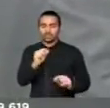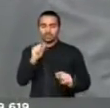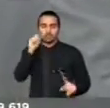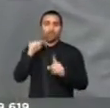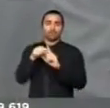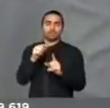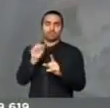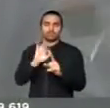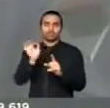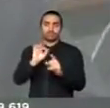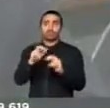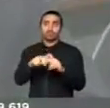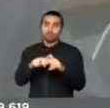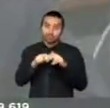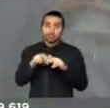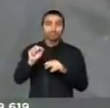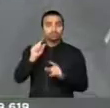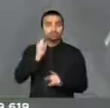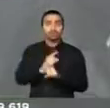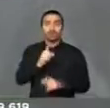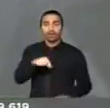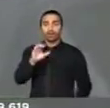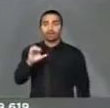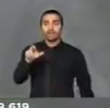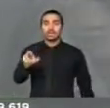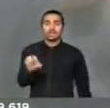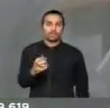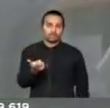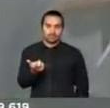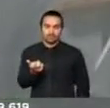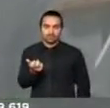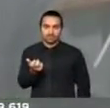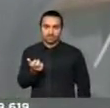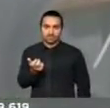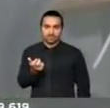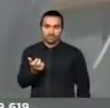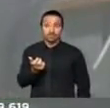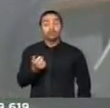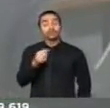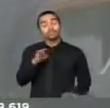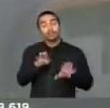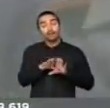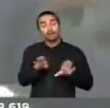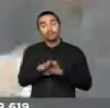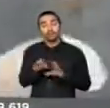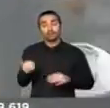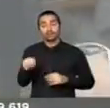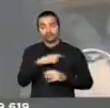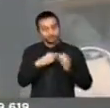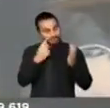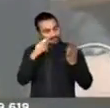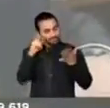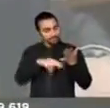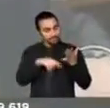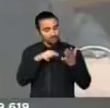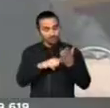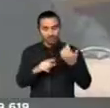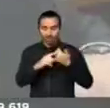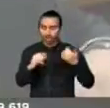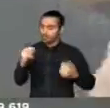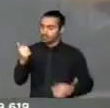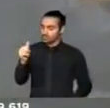isso é um crime de mera conduta, obviamente. E quando nós vamos também falar no artigo